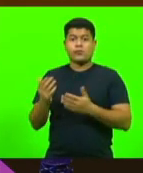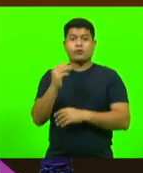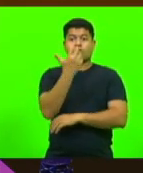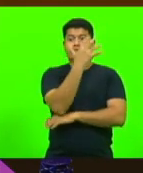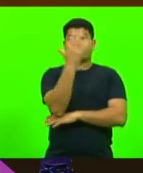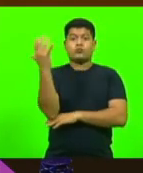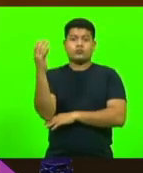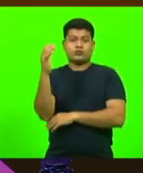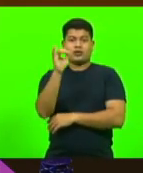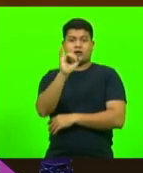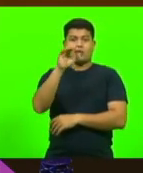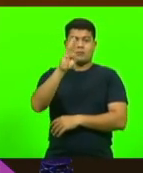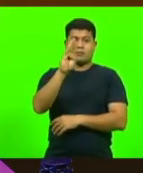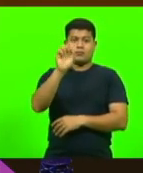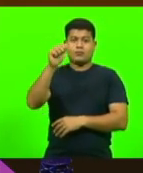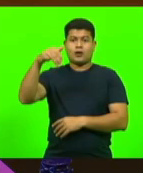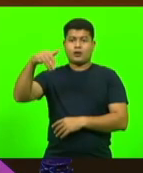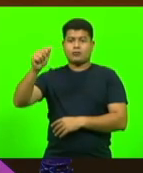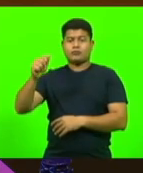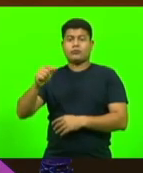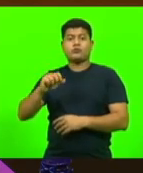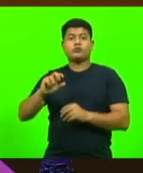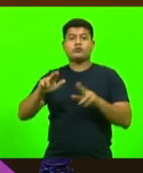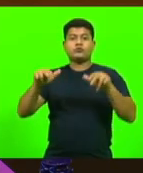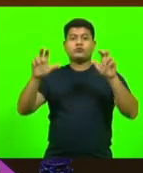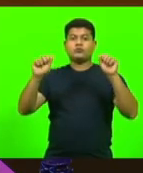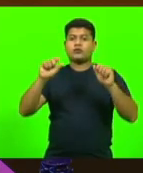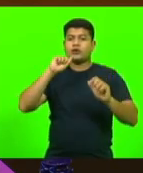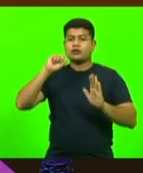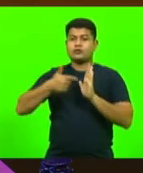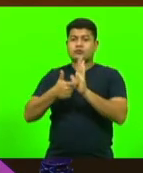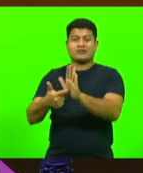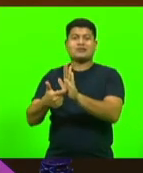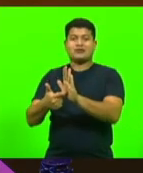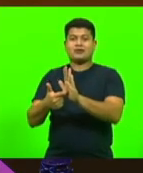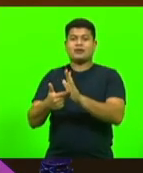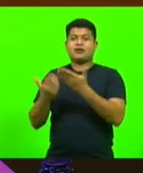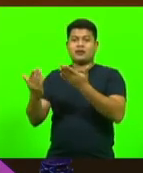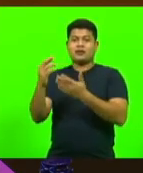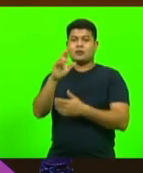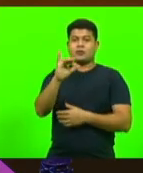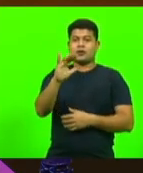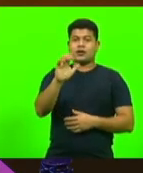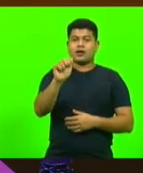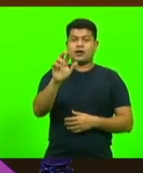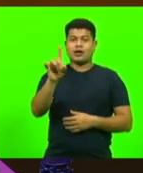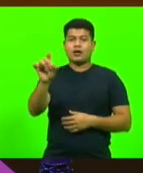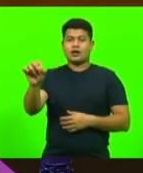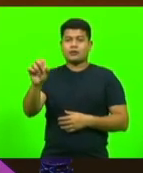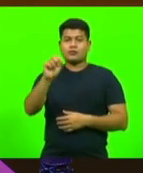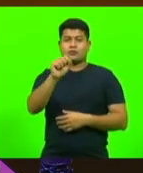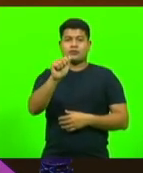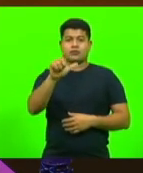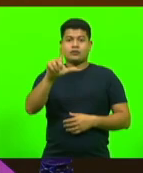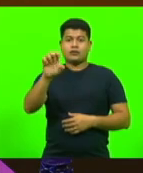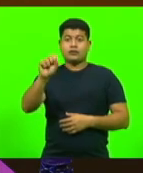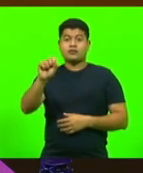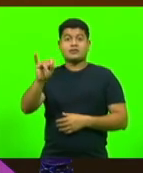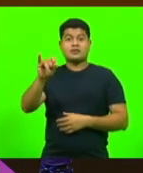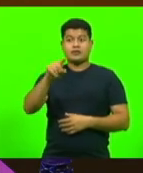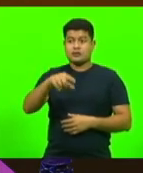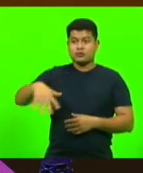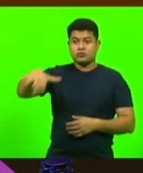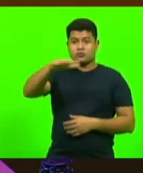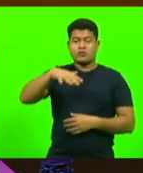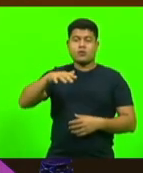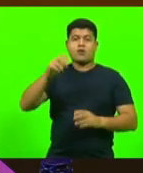jamais de não seria o Ricardo Salles então é disso que não que nós nós estamos falando e não